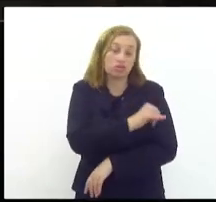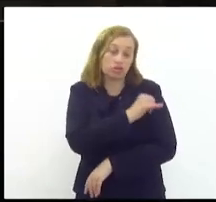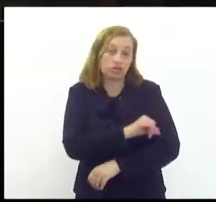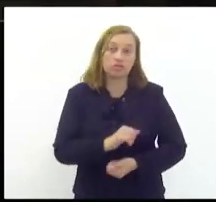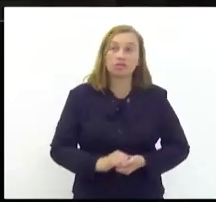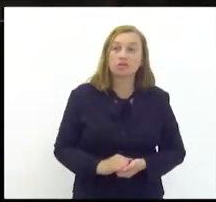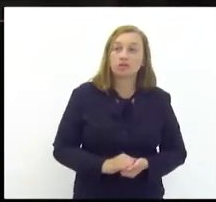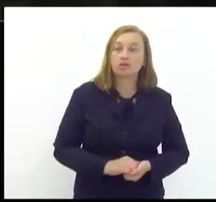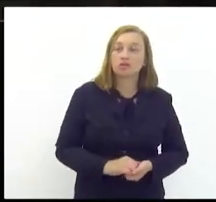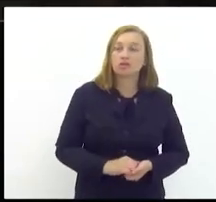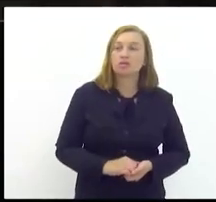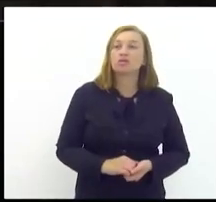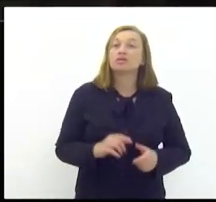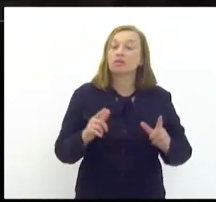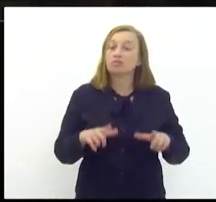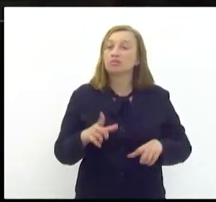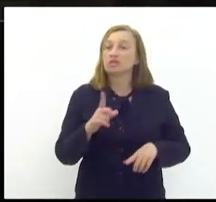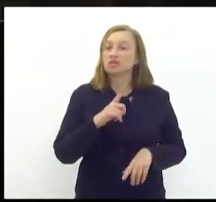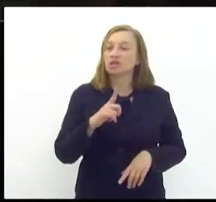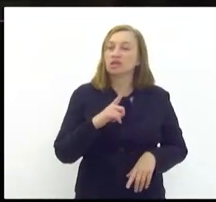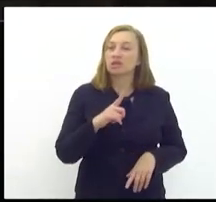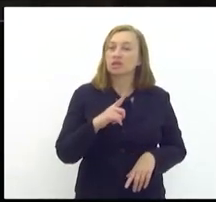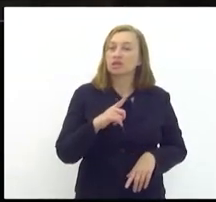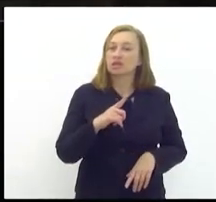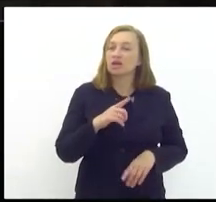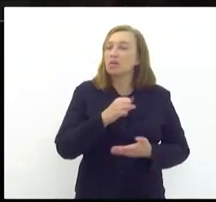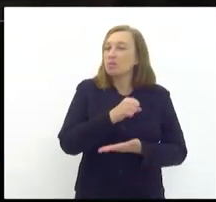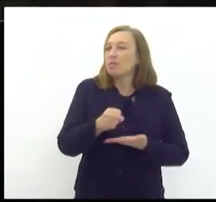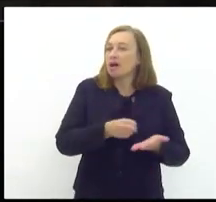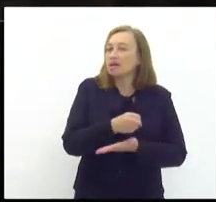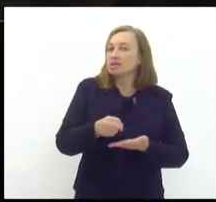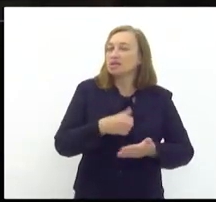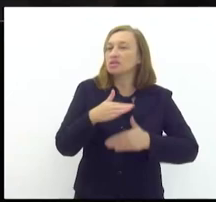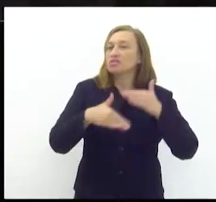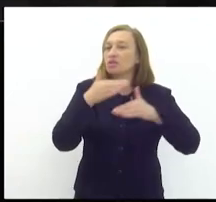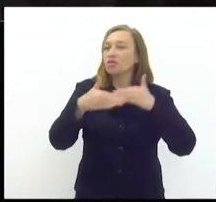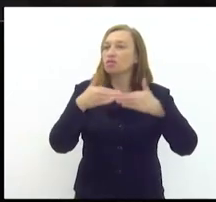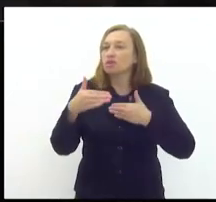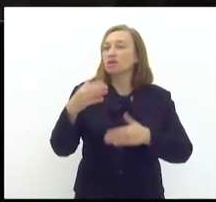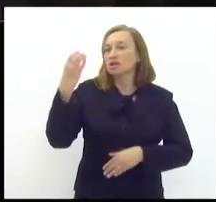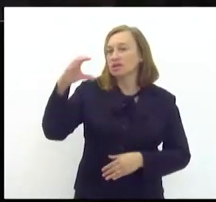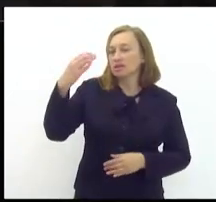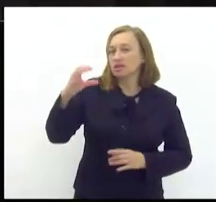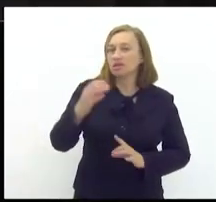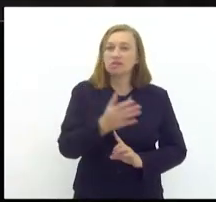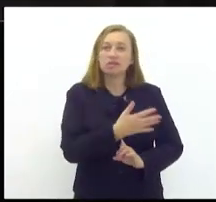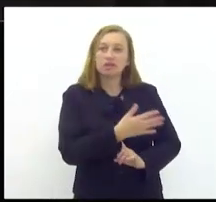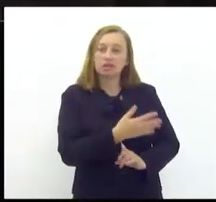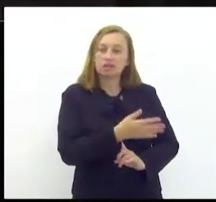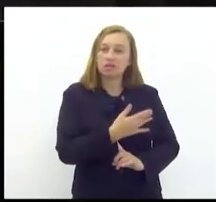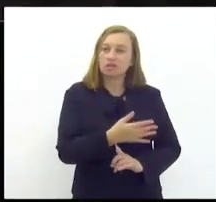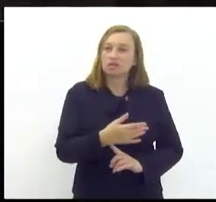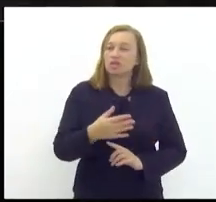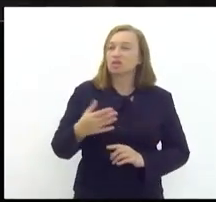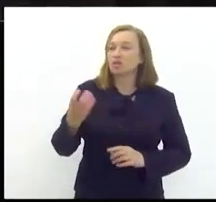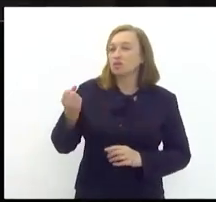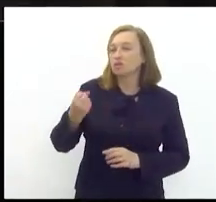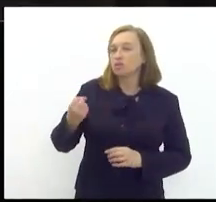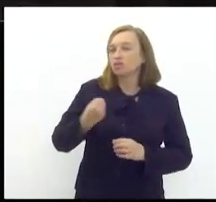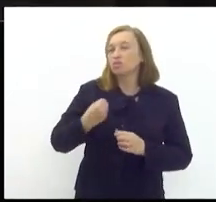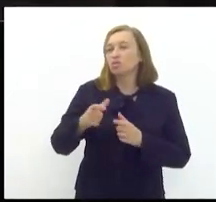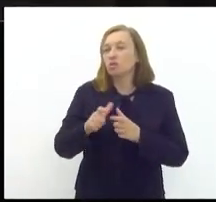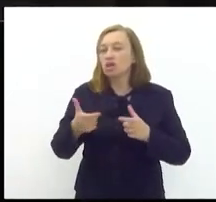que é onde a gente também é uma das maiores bases de desenvolvimento científico e tecnológico por conta da quantidade de universidades